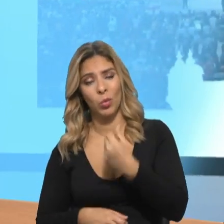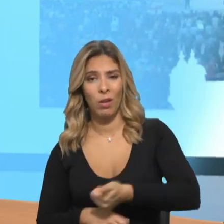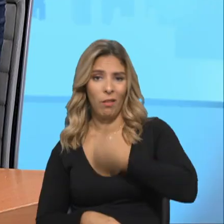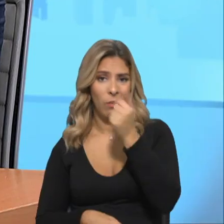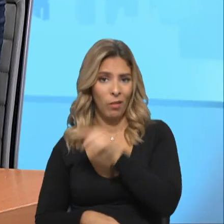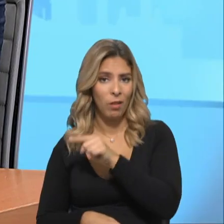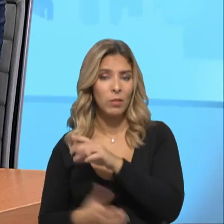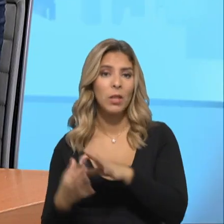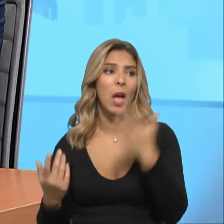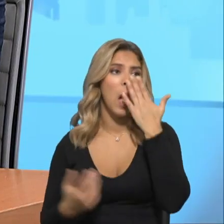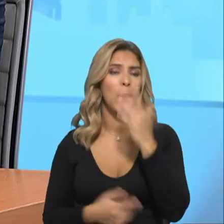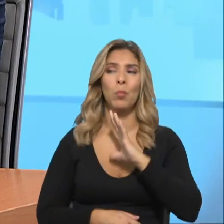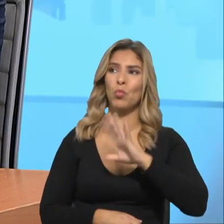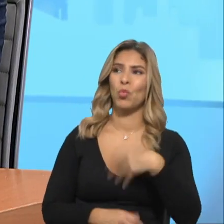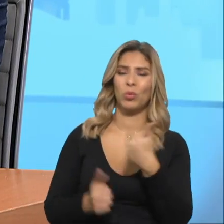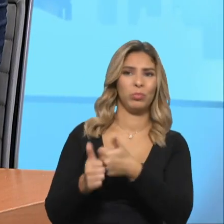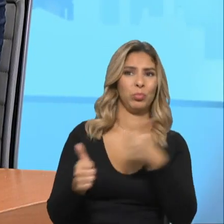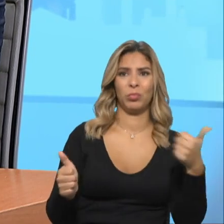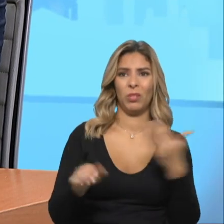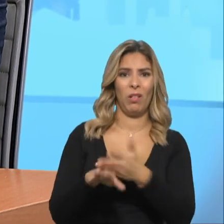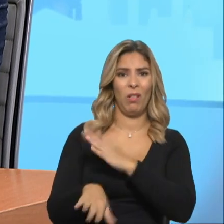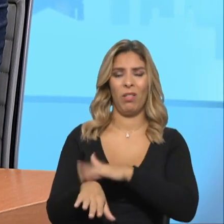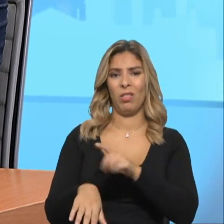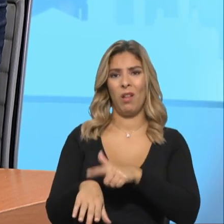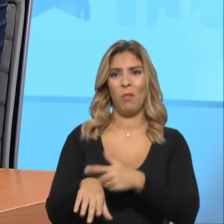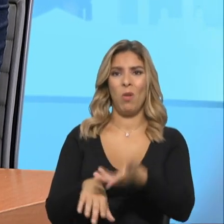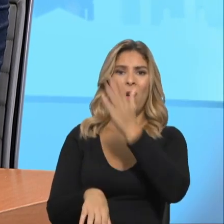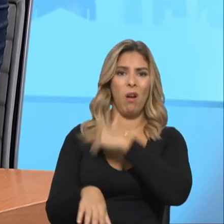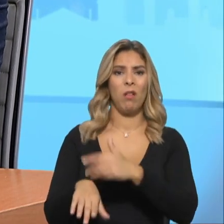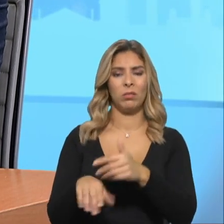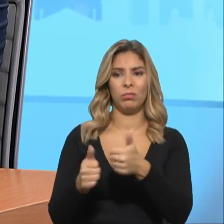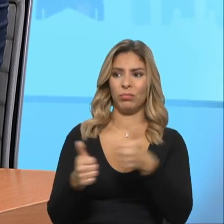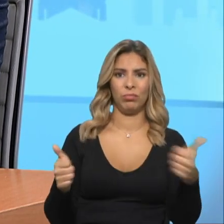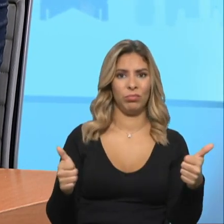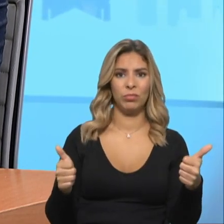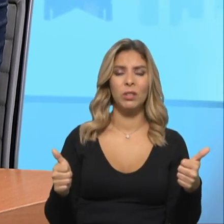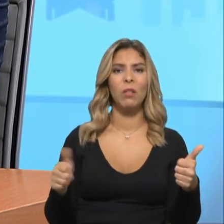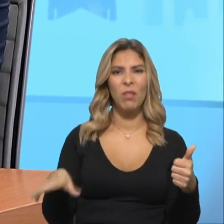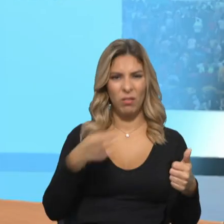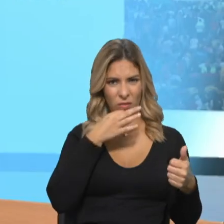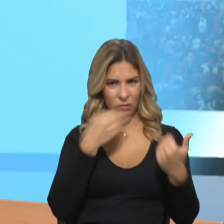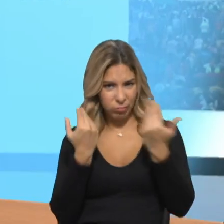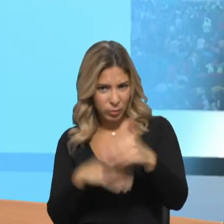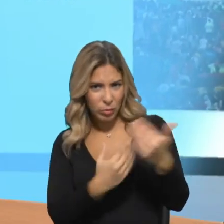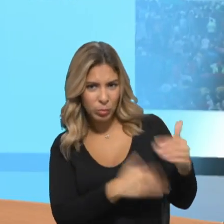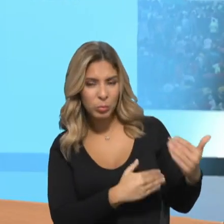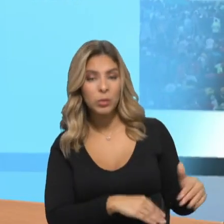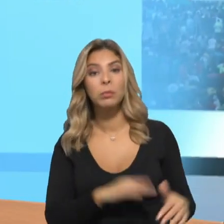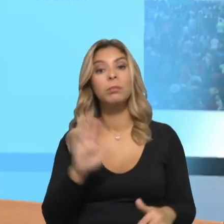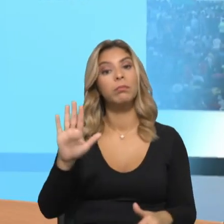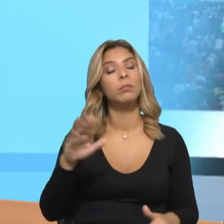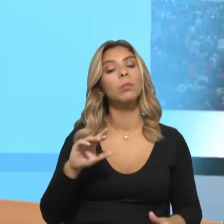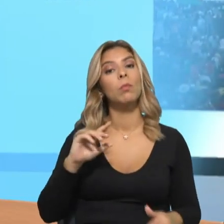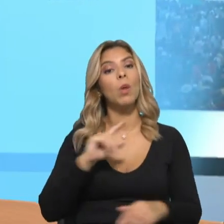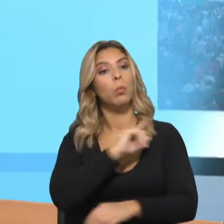o mundo já está relativamente distante daquela época. Estes vencedores ainda têm esta legitimidade para condicionar as coisas. Os vencedores têm poder